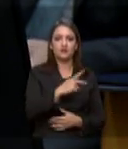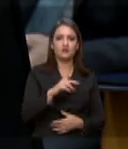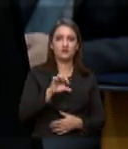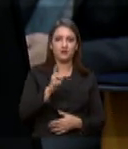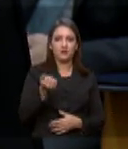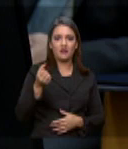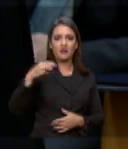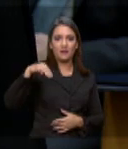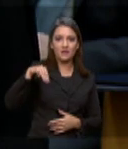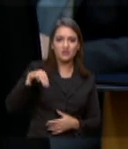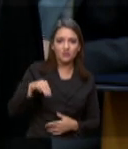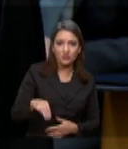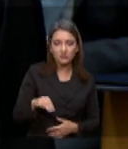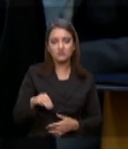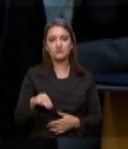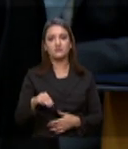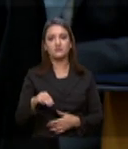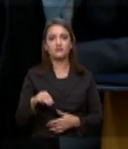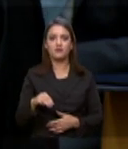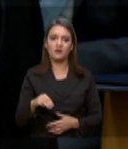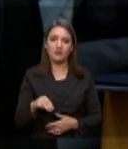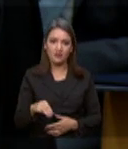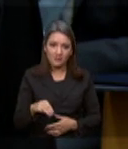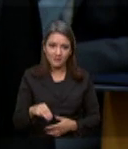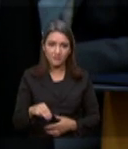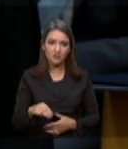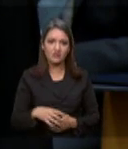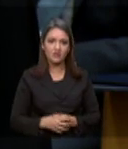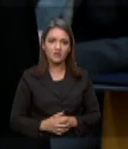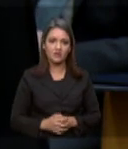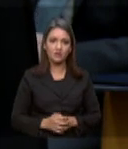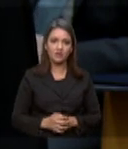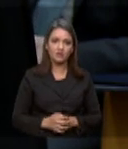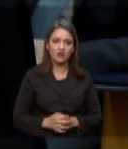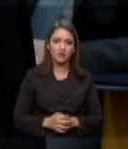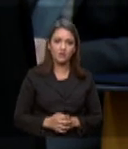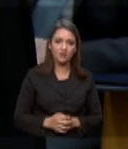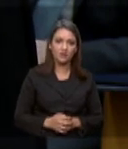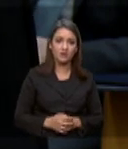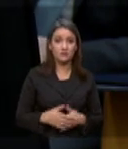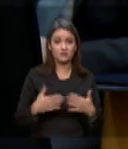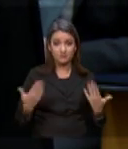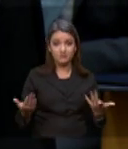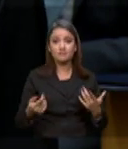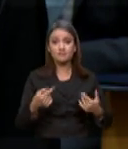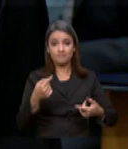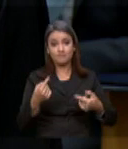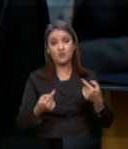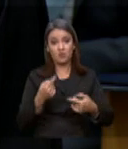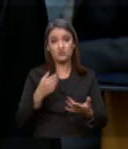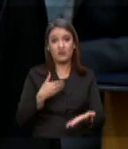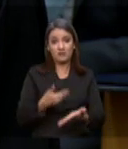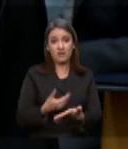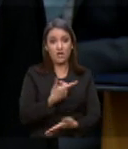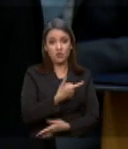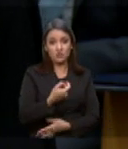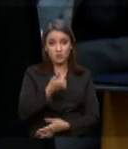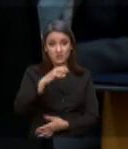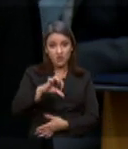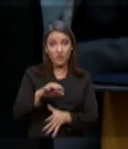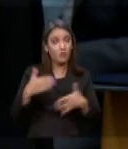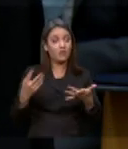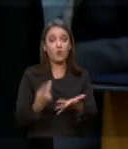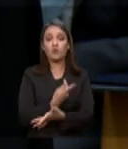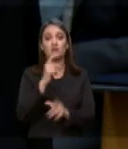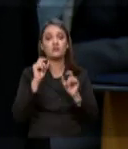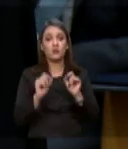não a mais bem-sucedida política pública do mundo. Ele foi aplicado até 2019, quando simplesmente foi